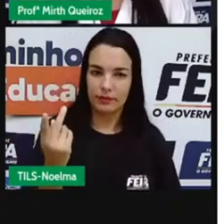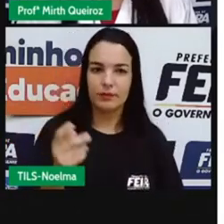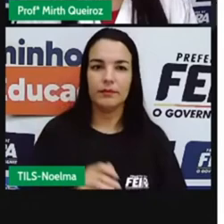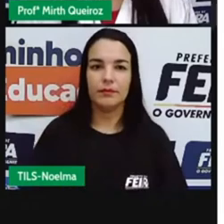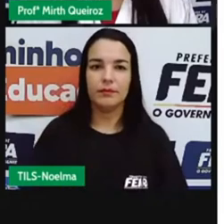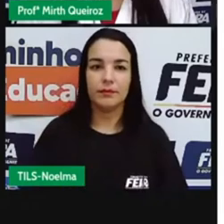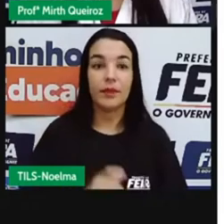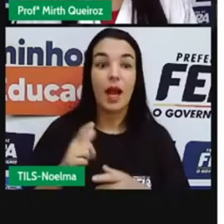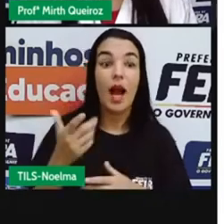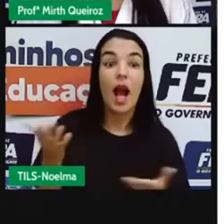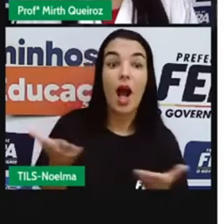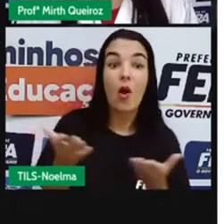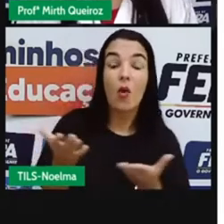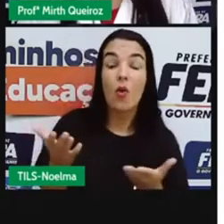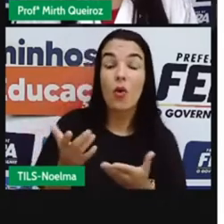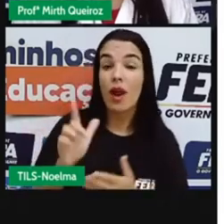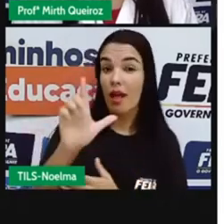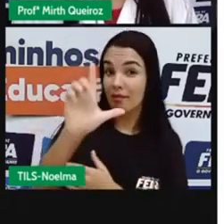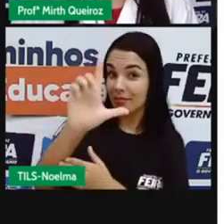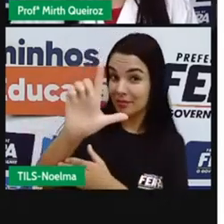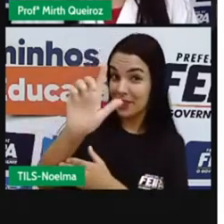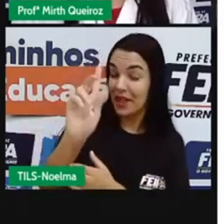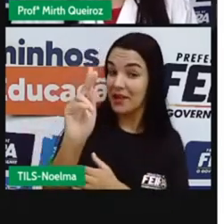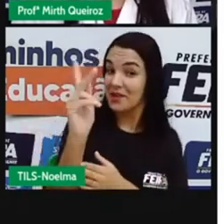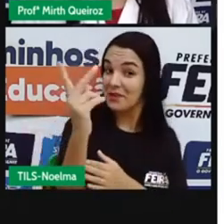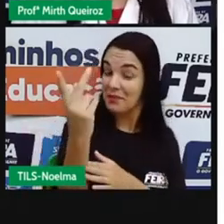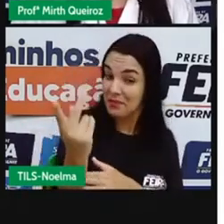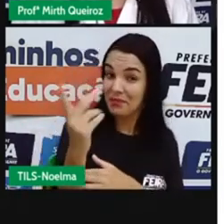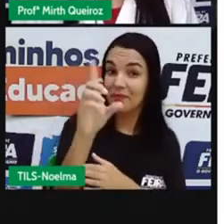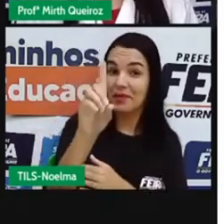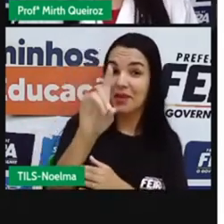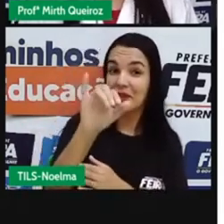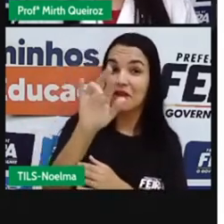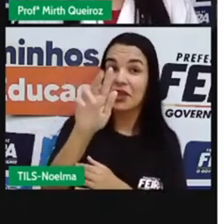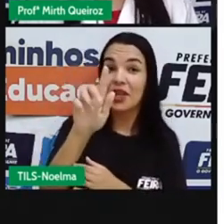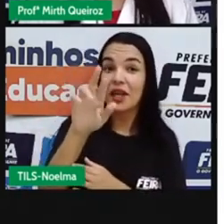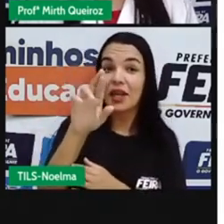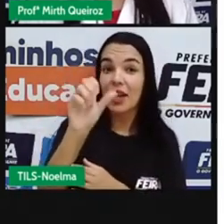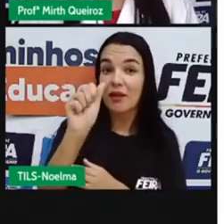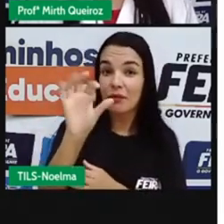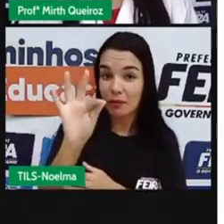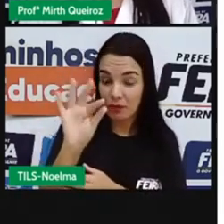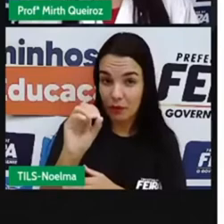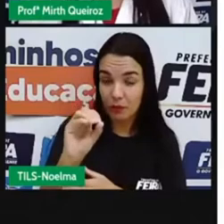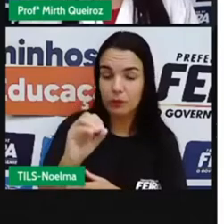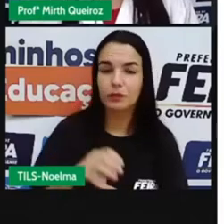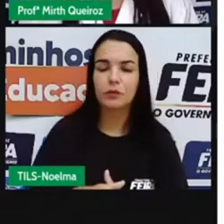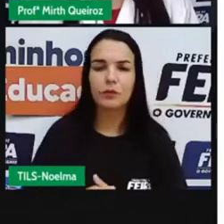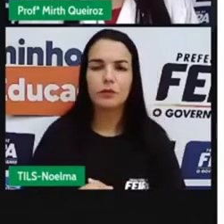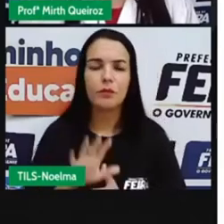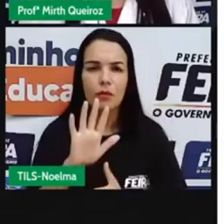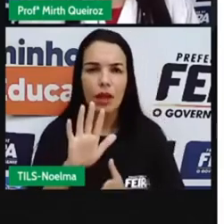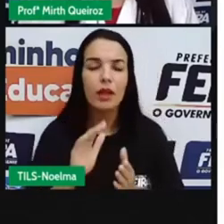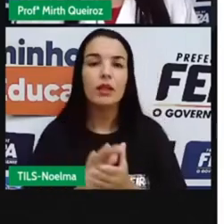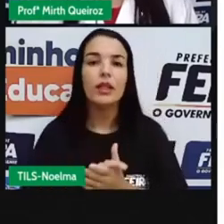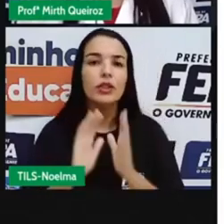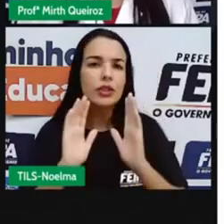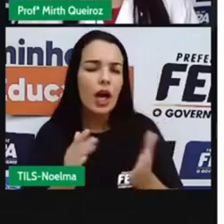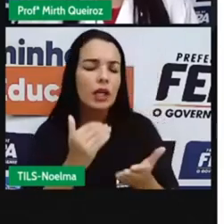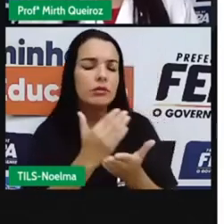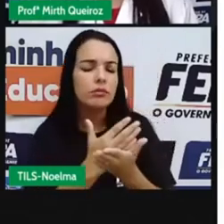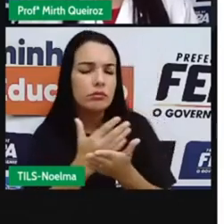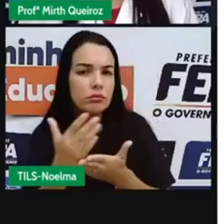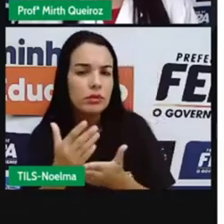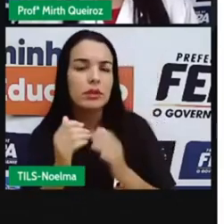CH. Agora o dígrafo LH. Como eu disse para vocês, o H, ele no início e no meio